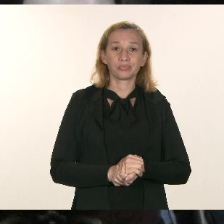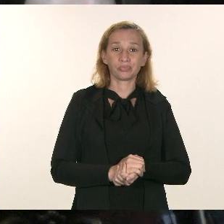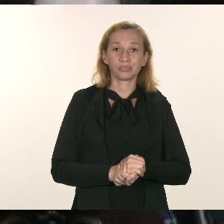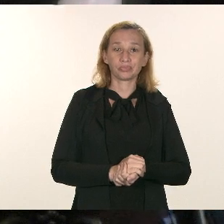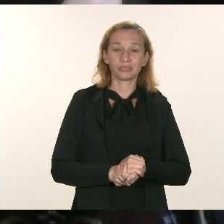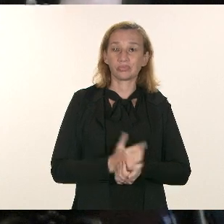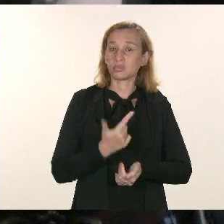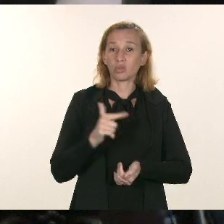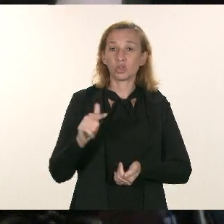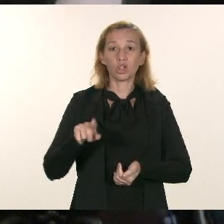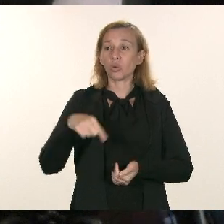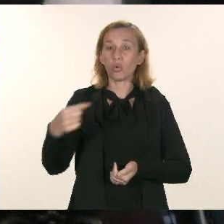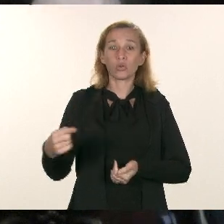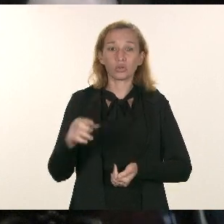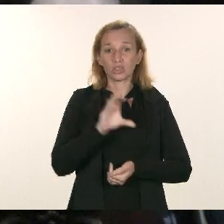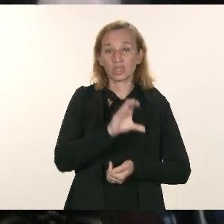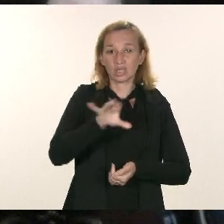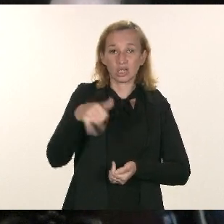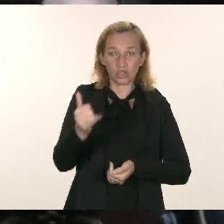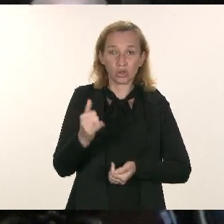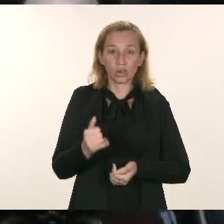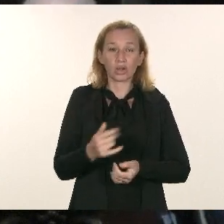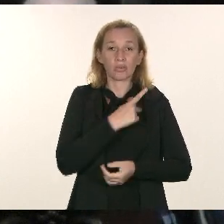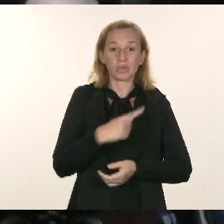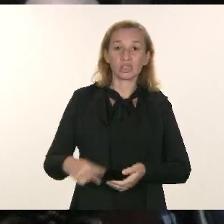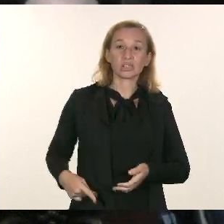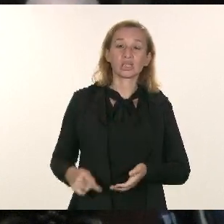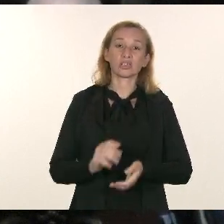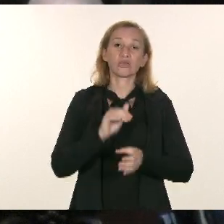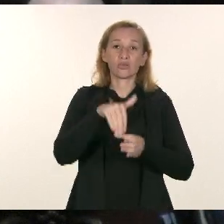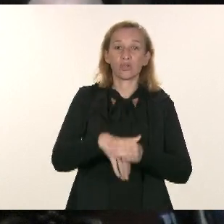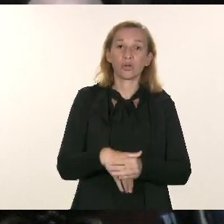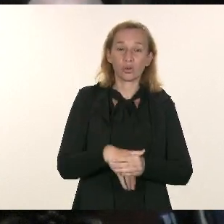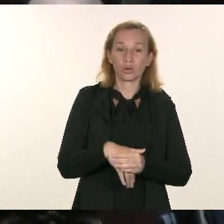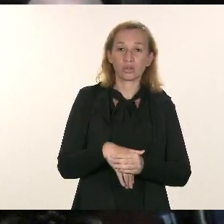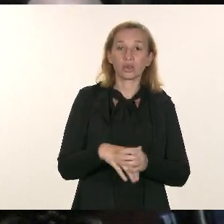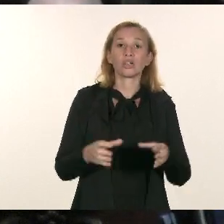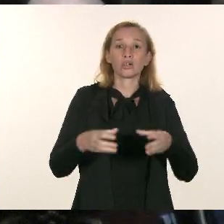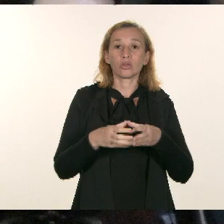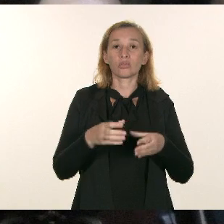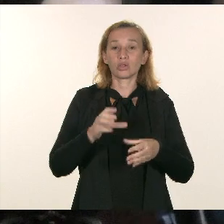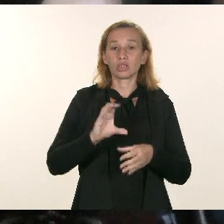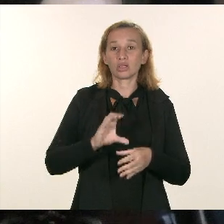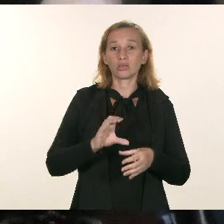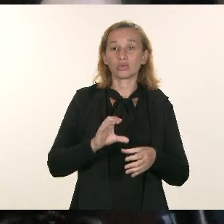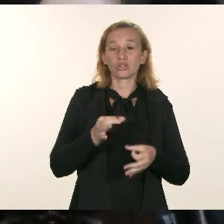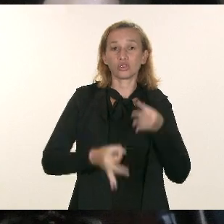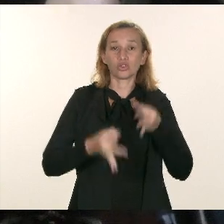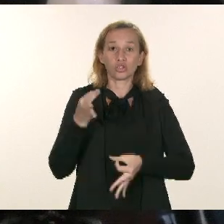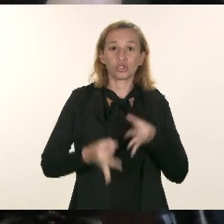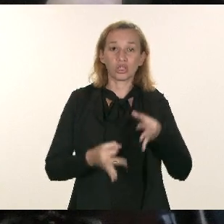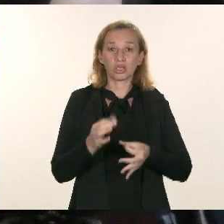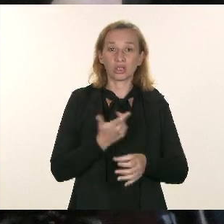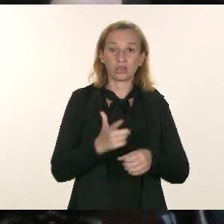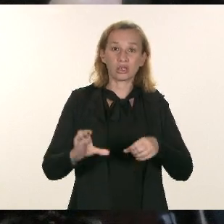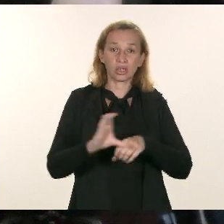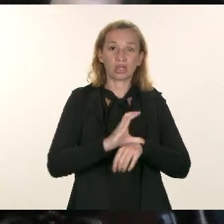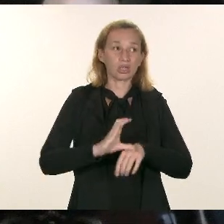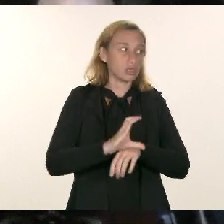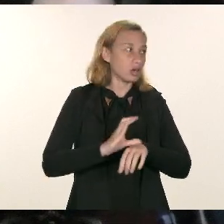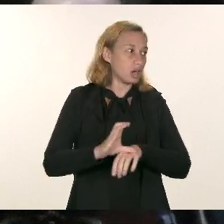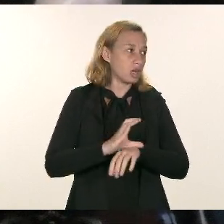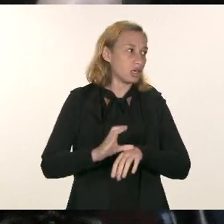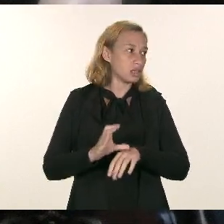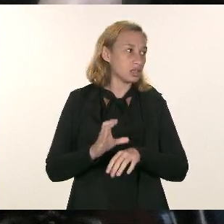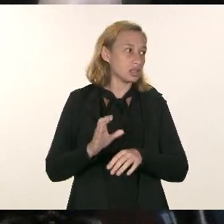não há outro parecer da CCJ, a presidência vota o parecer da Comissão de Constituição e Justiça pela inconstitucionalidade. Se os que aprovam a medida